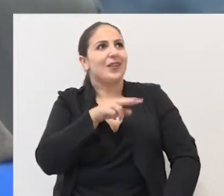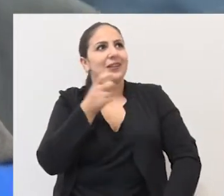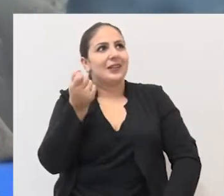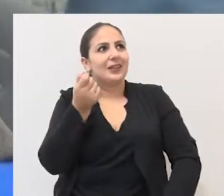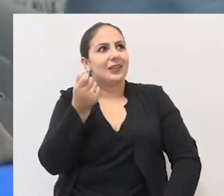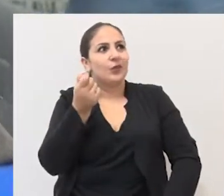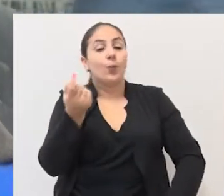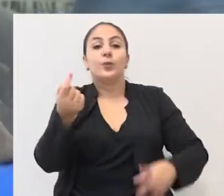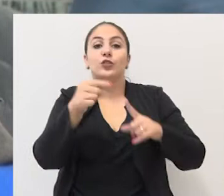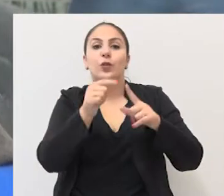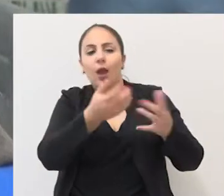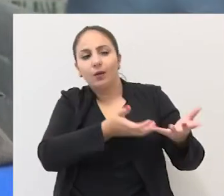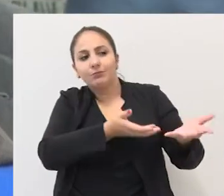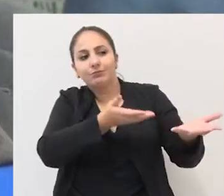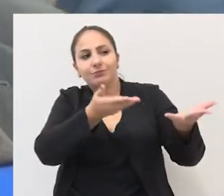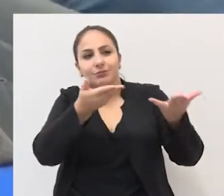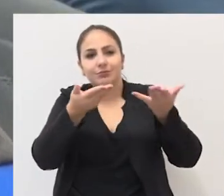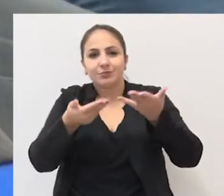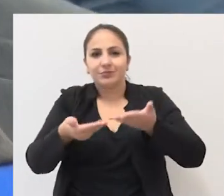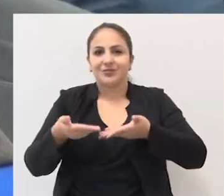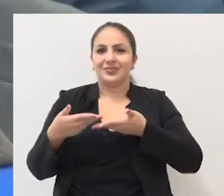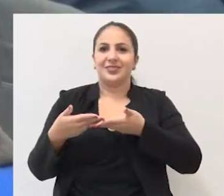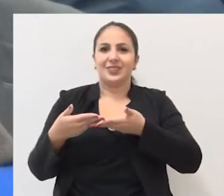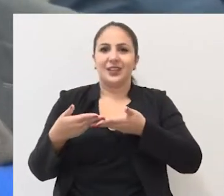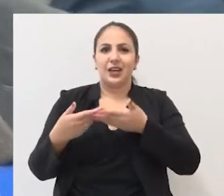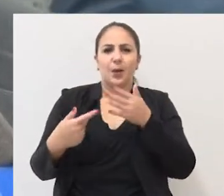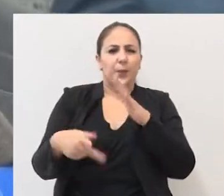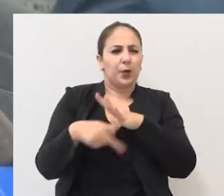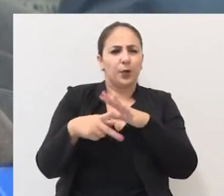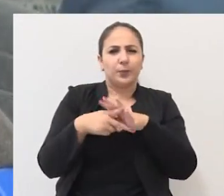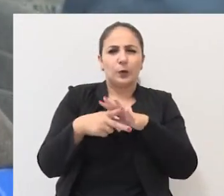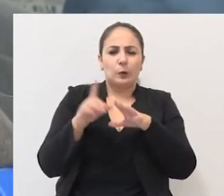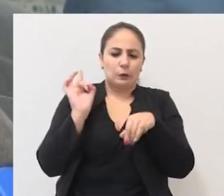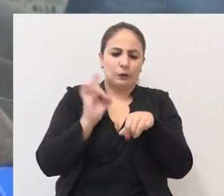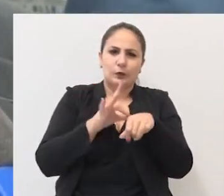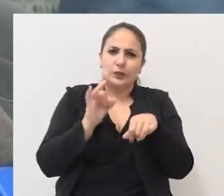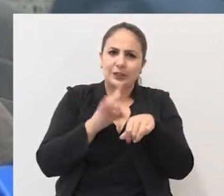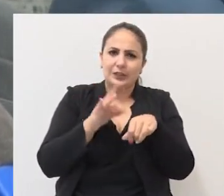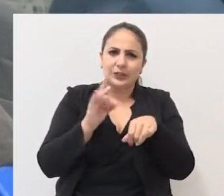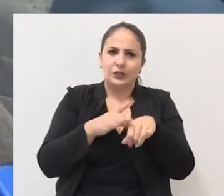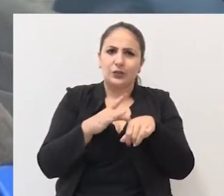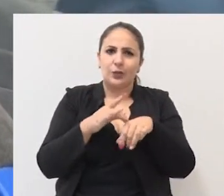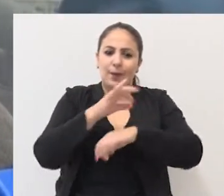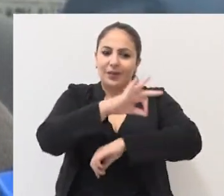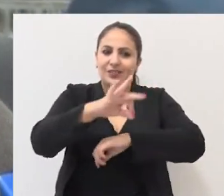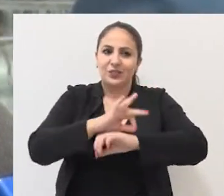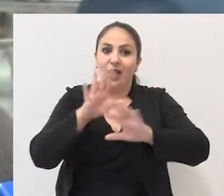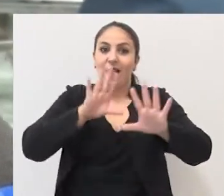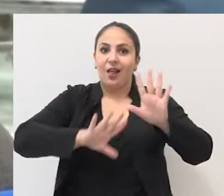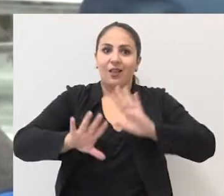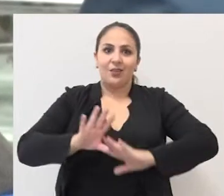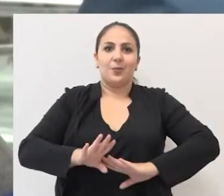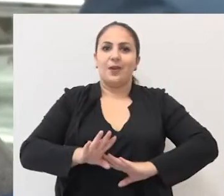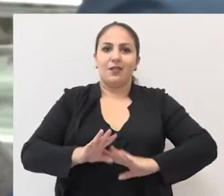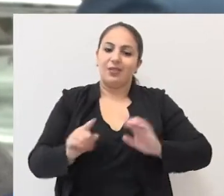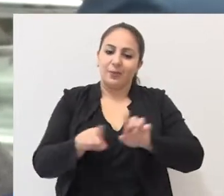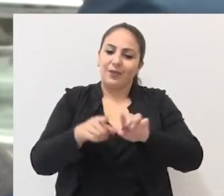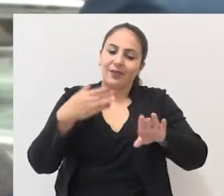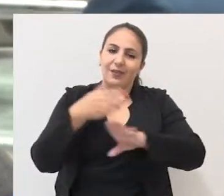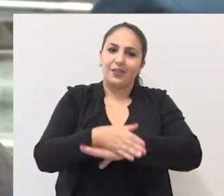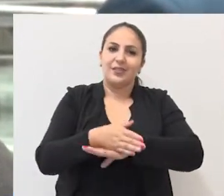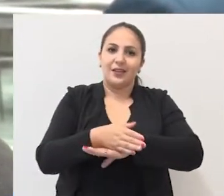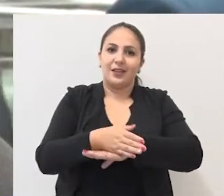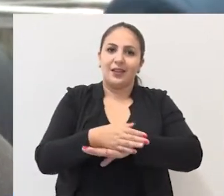ideia é acolher as pessoas, a própria volumetria em vidro, uma arquitetura mais limpa, e até a entrada na parte